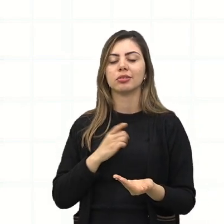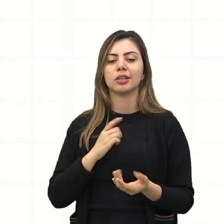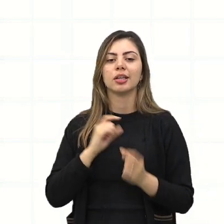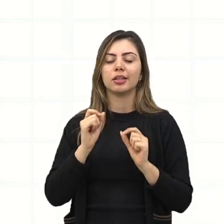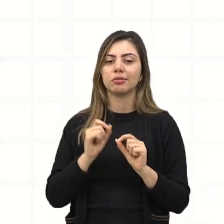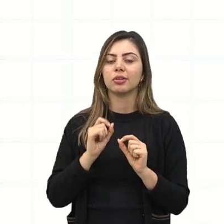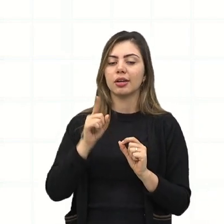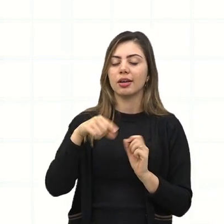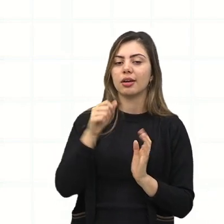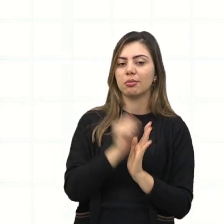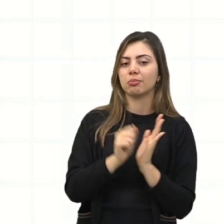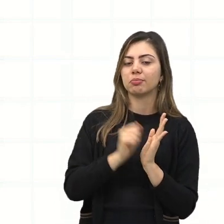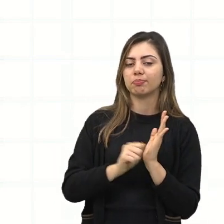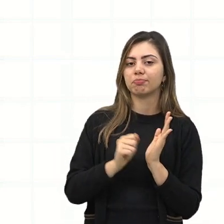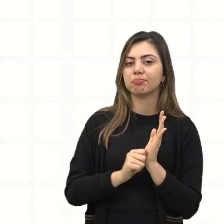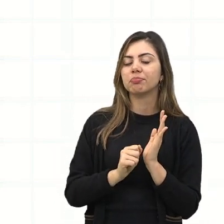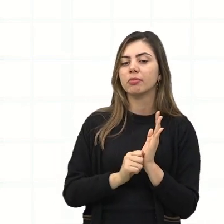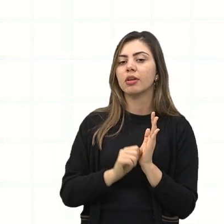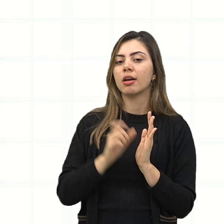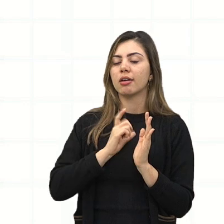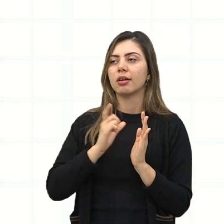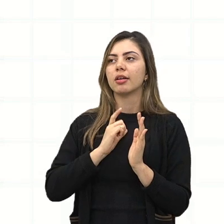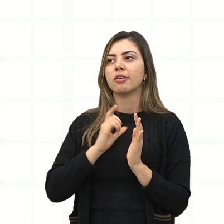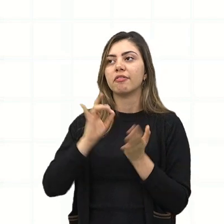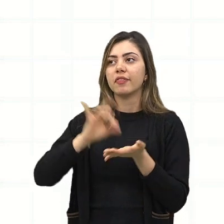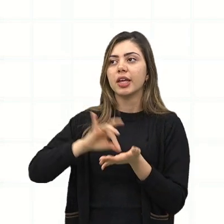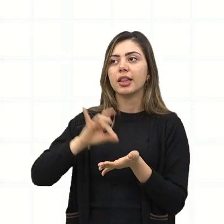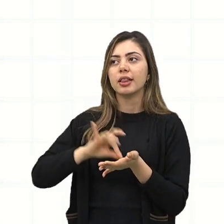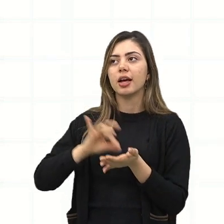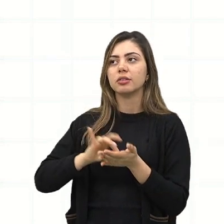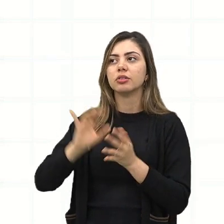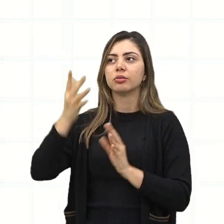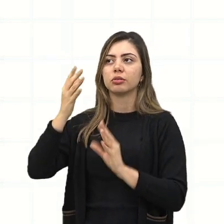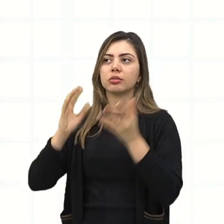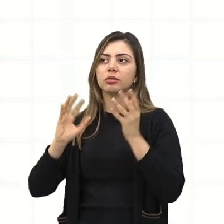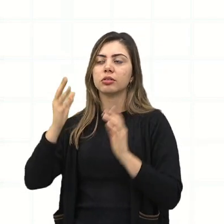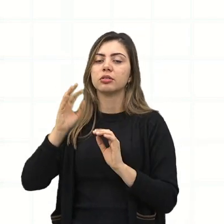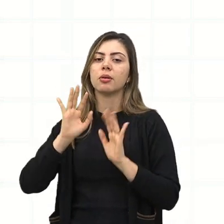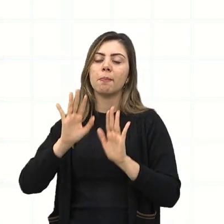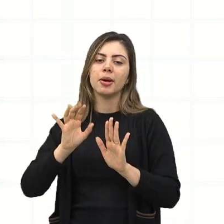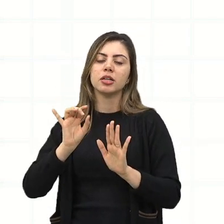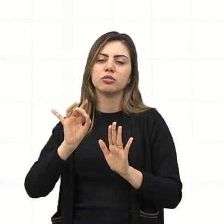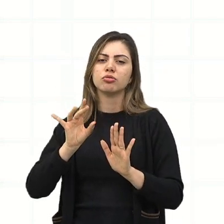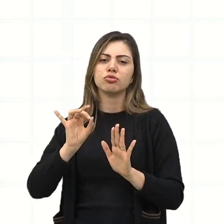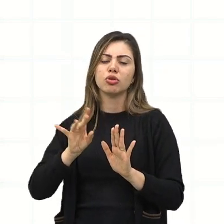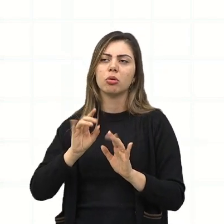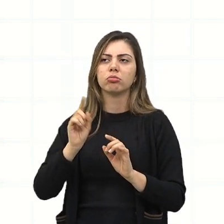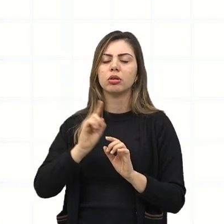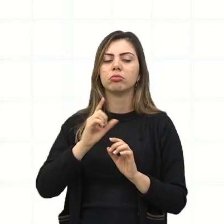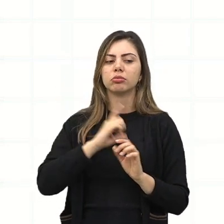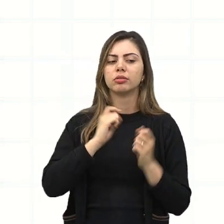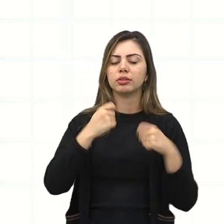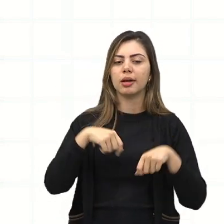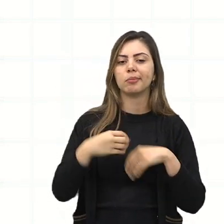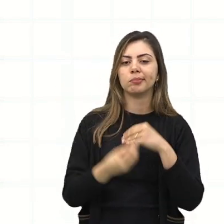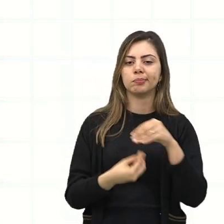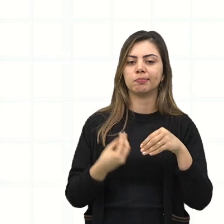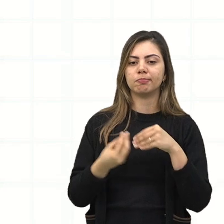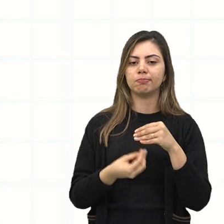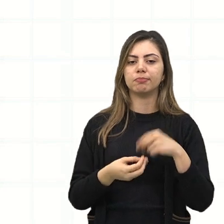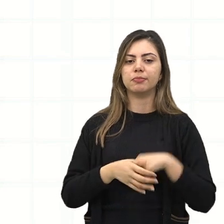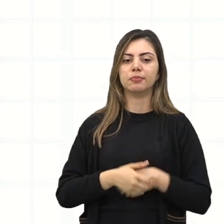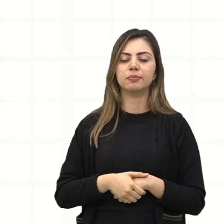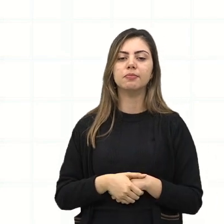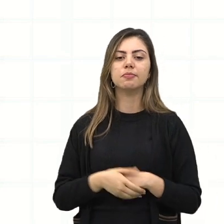é focada, mas que não só se limita a relatar esses eventos, ele também retrabalha.